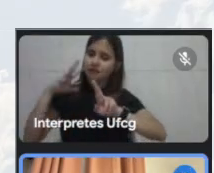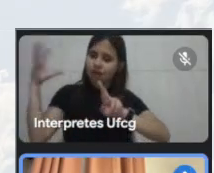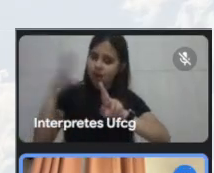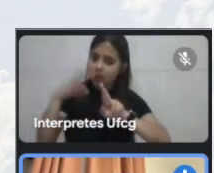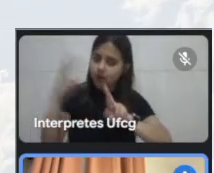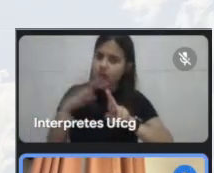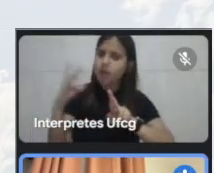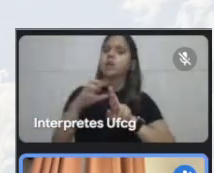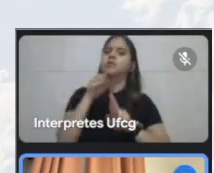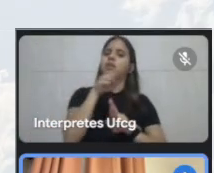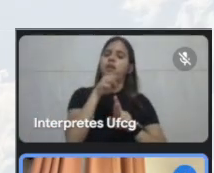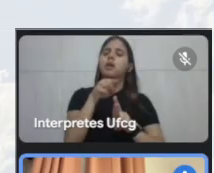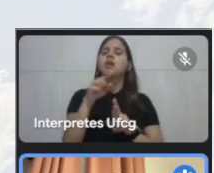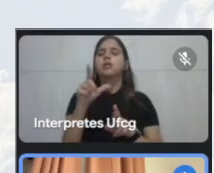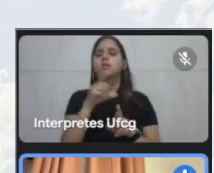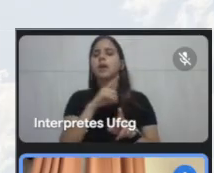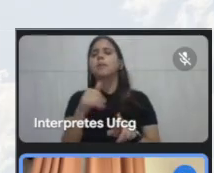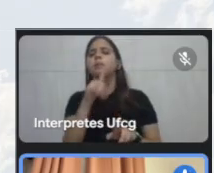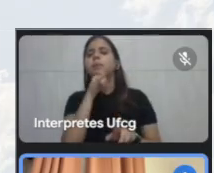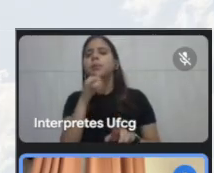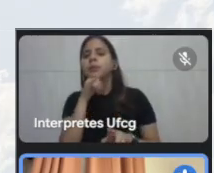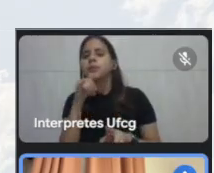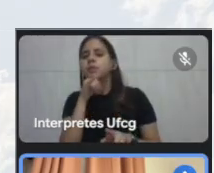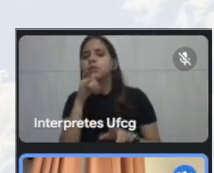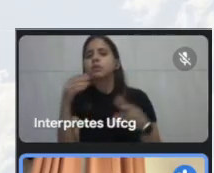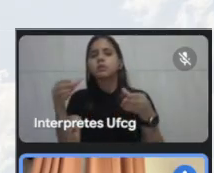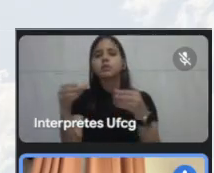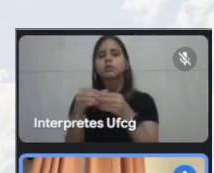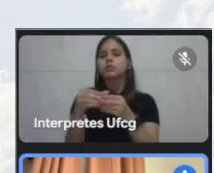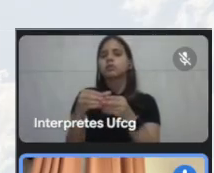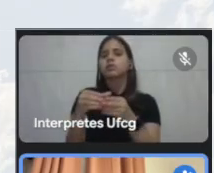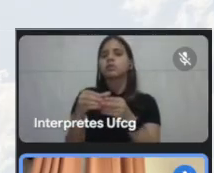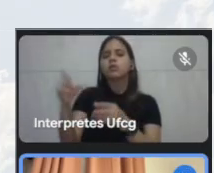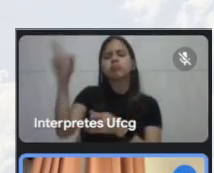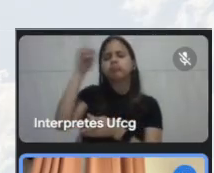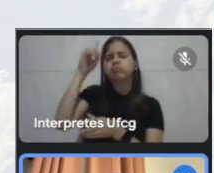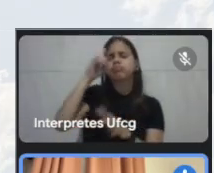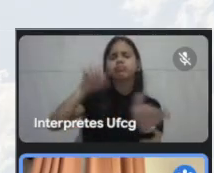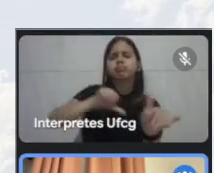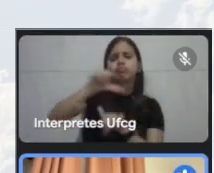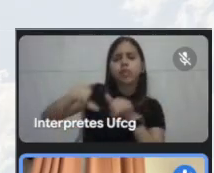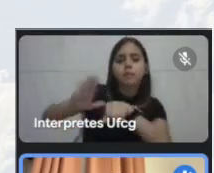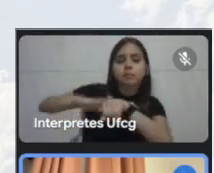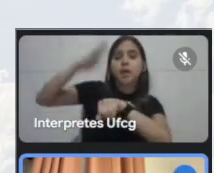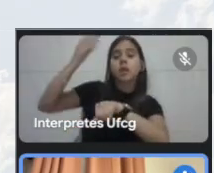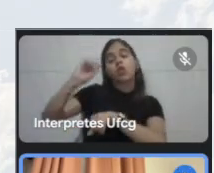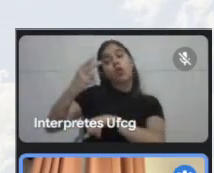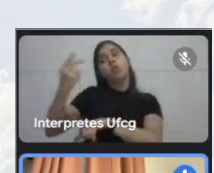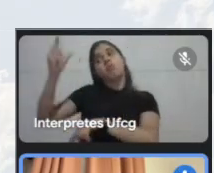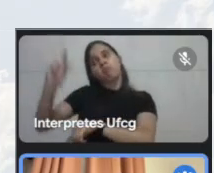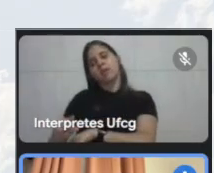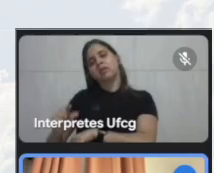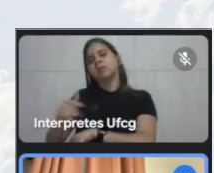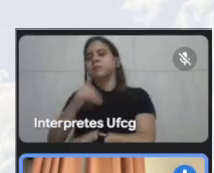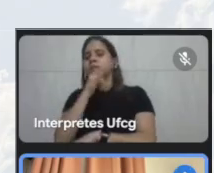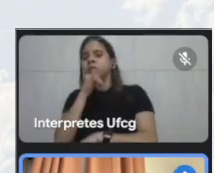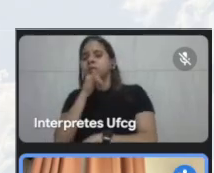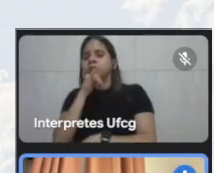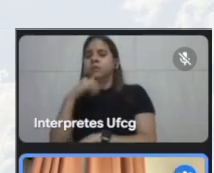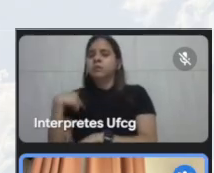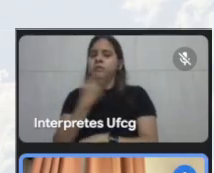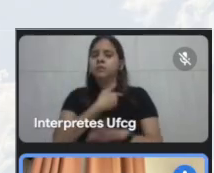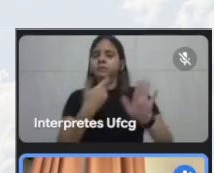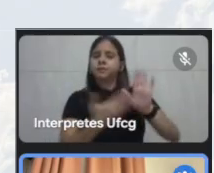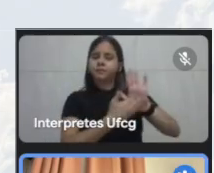Então, a gente vai ter aqui, por exemplo, classes onde a diferença de área acaba sendo maior ou menor. Então, por exemplo, quando a gente tira aqui